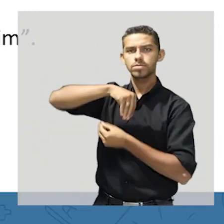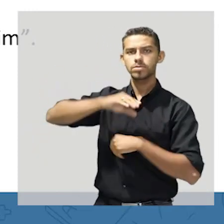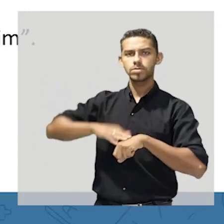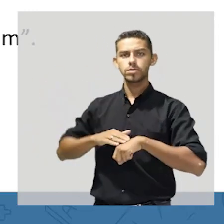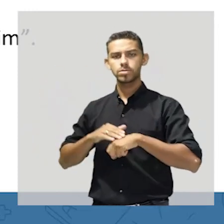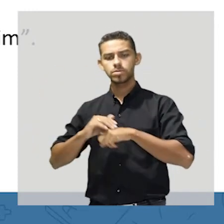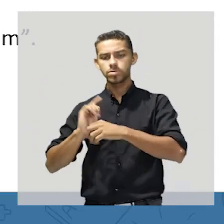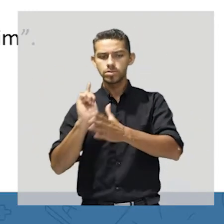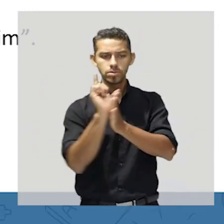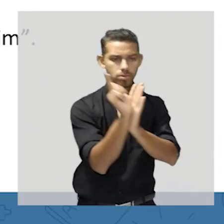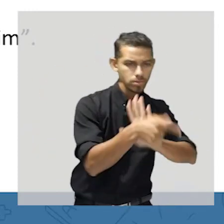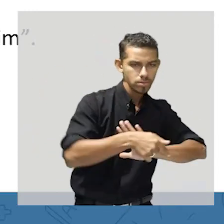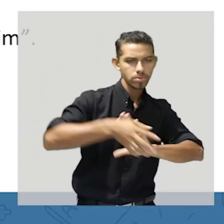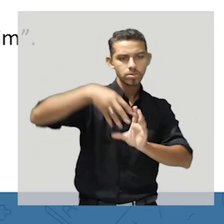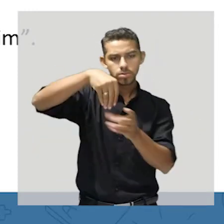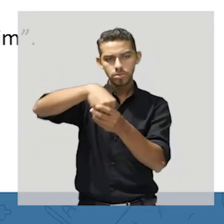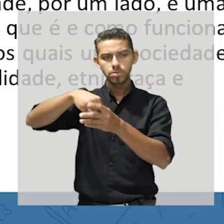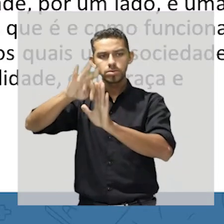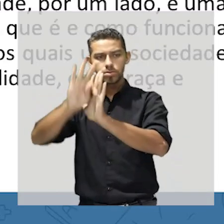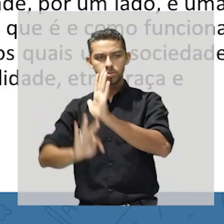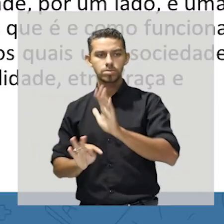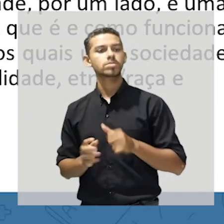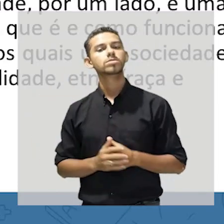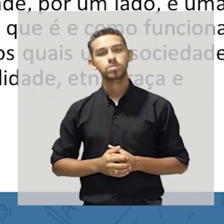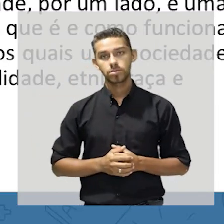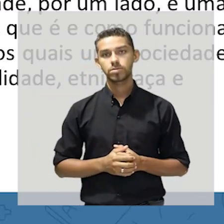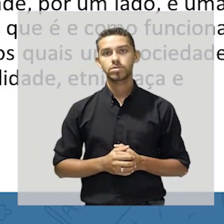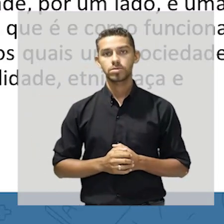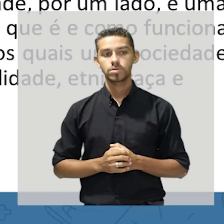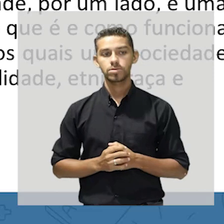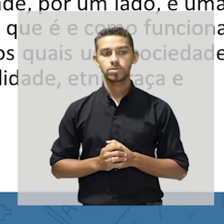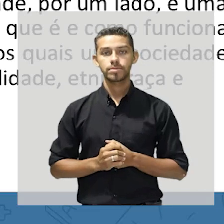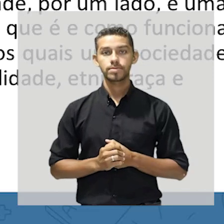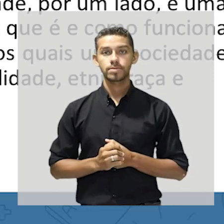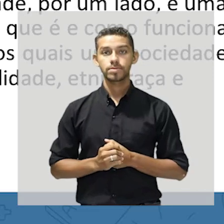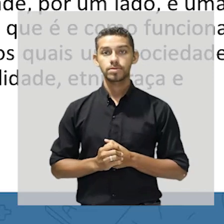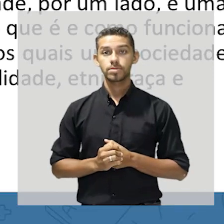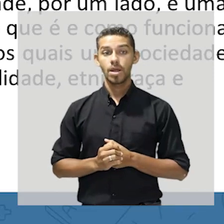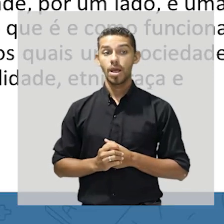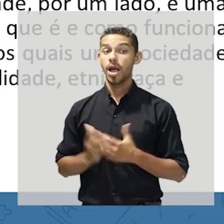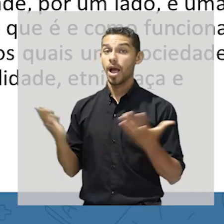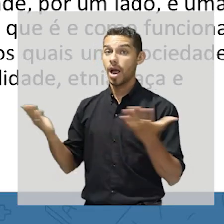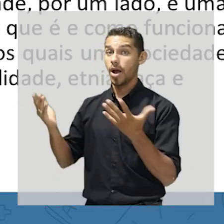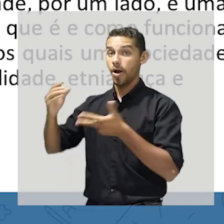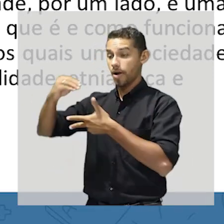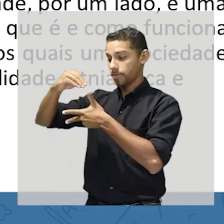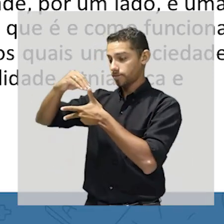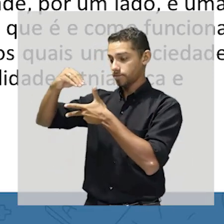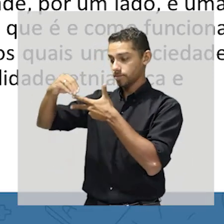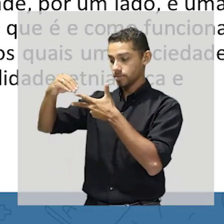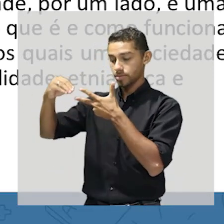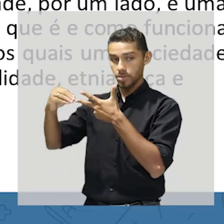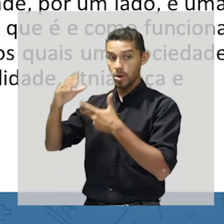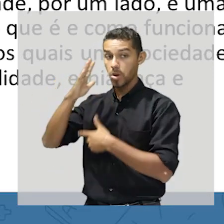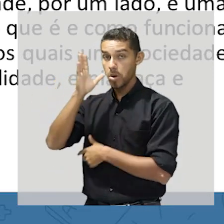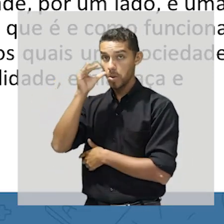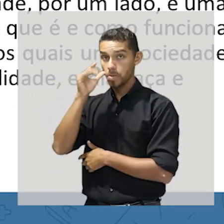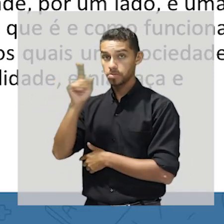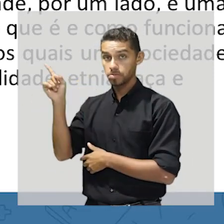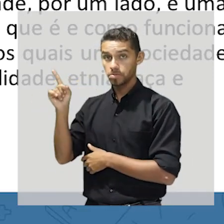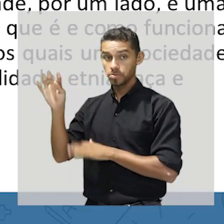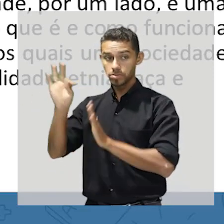gêneros dentro de um texto só essa questão agora de Enem é interessante esse texto aqui presta atenção